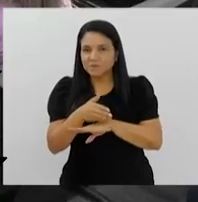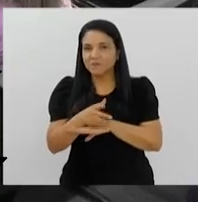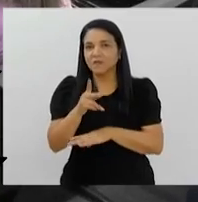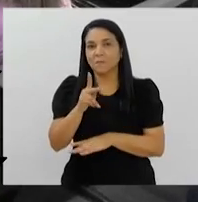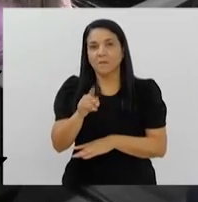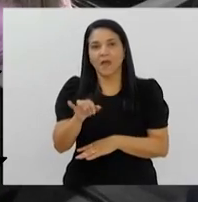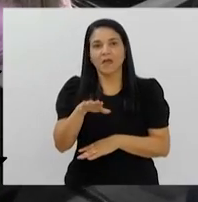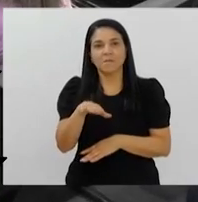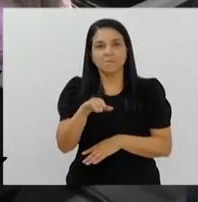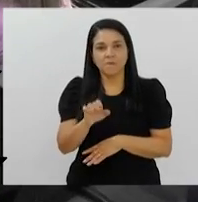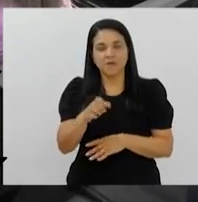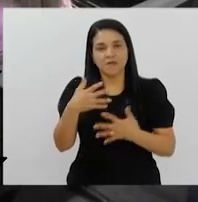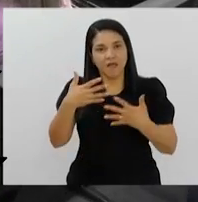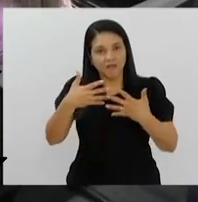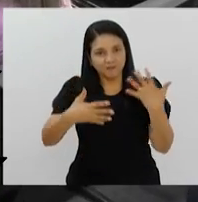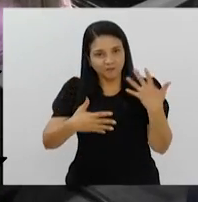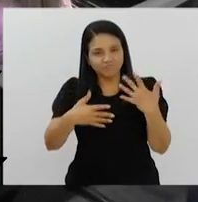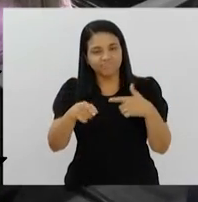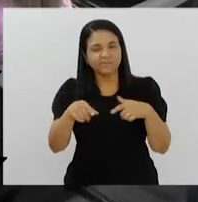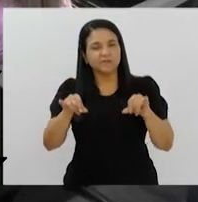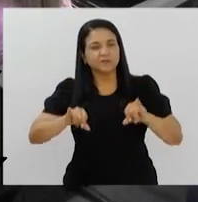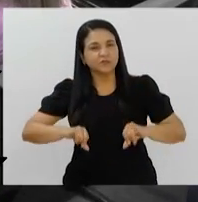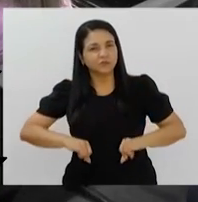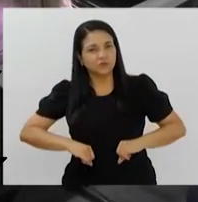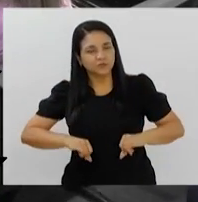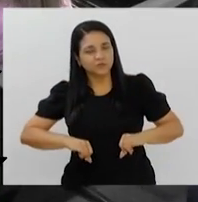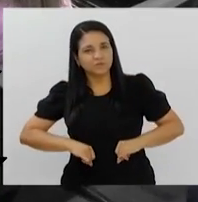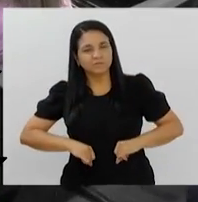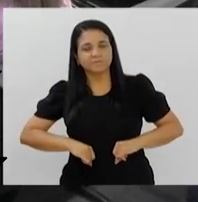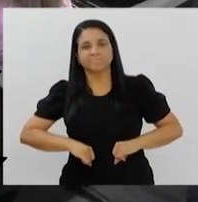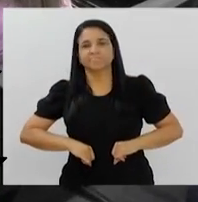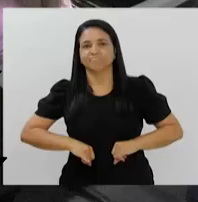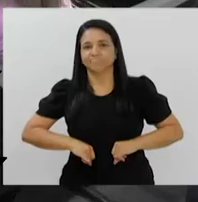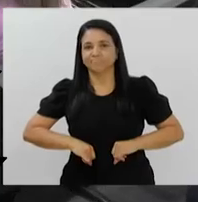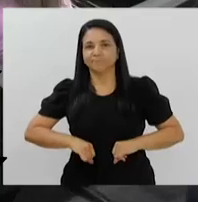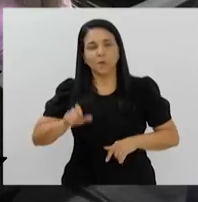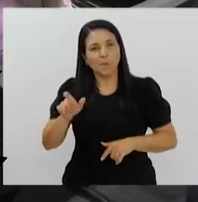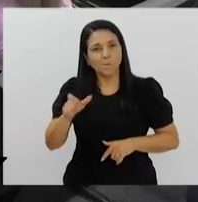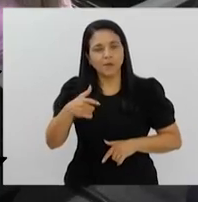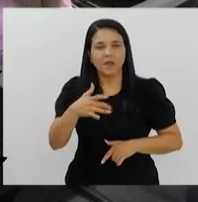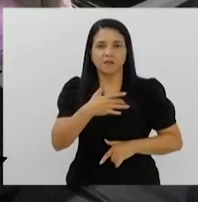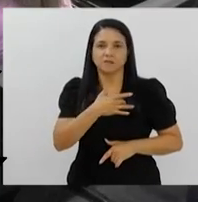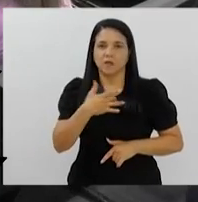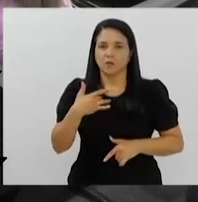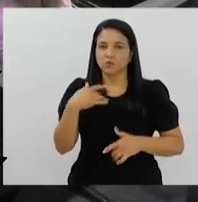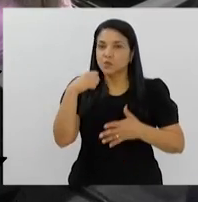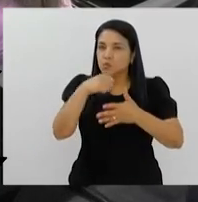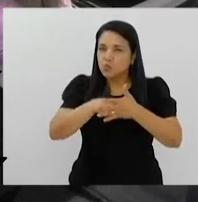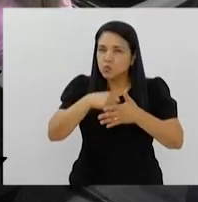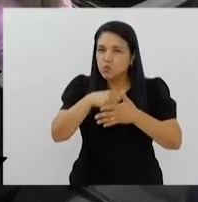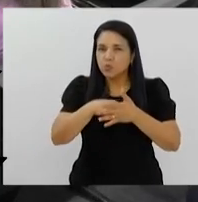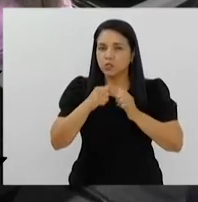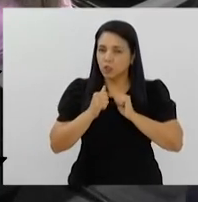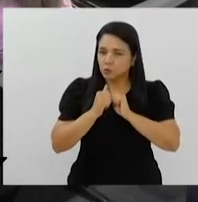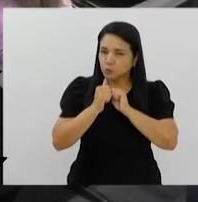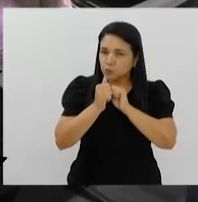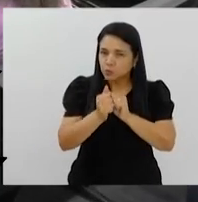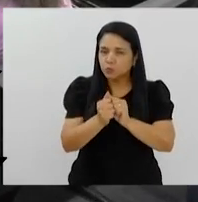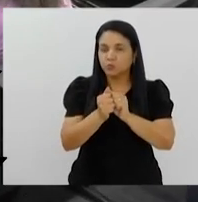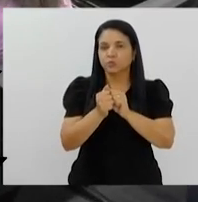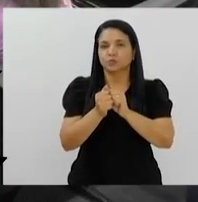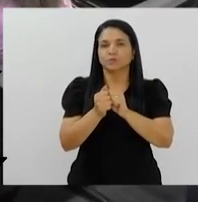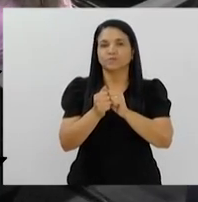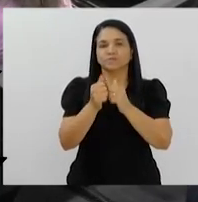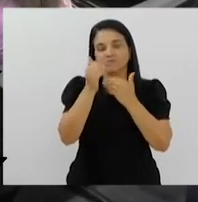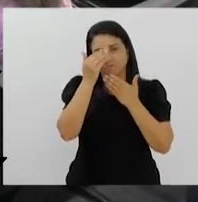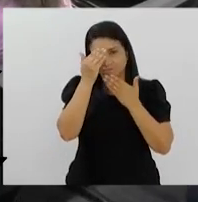Mães dos pais atípicos que estão sofrendo com essa realidade que estamos aqui nessa luta todos juntos né então já